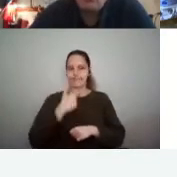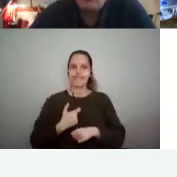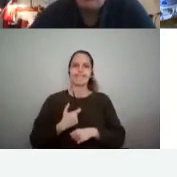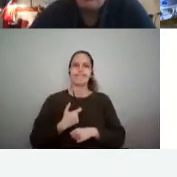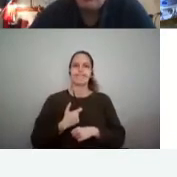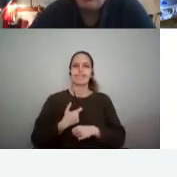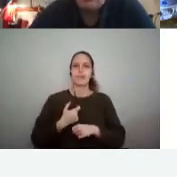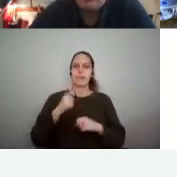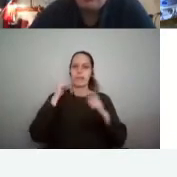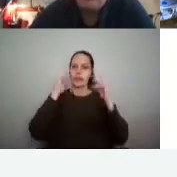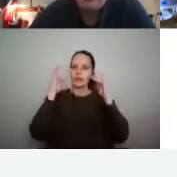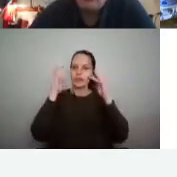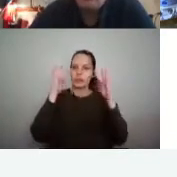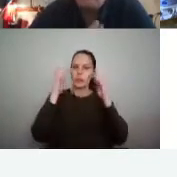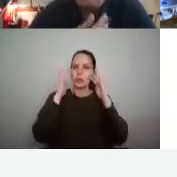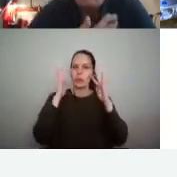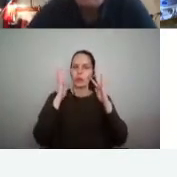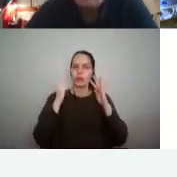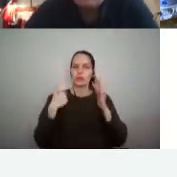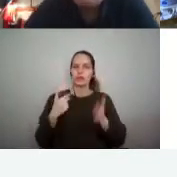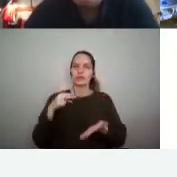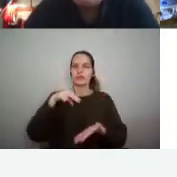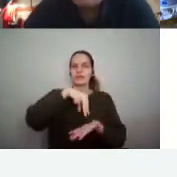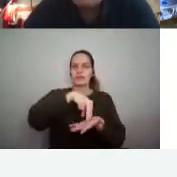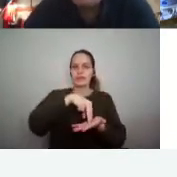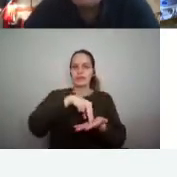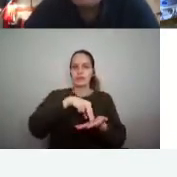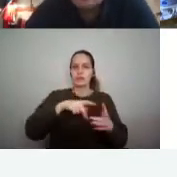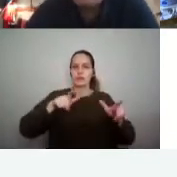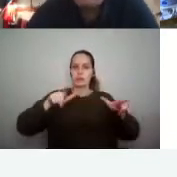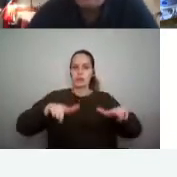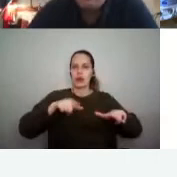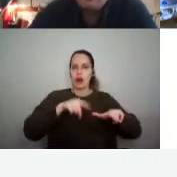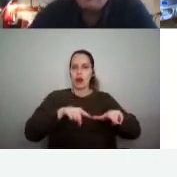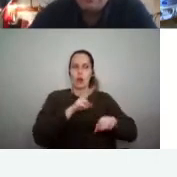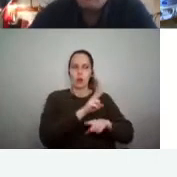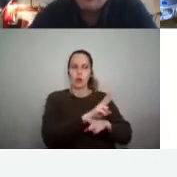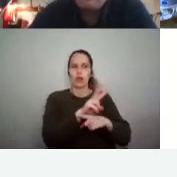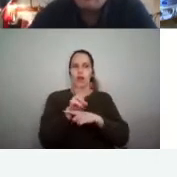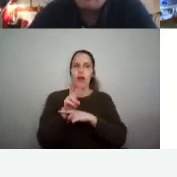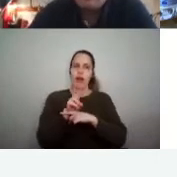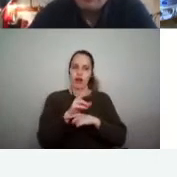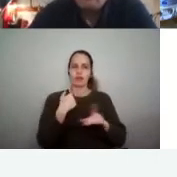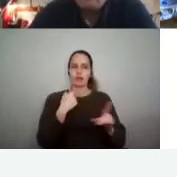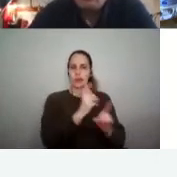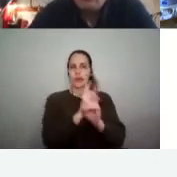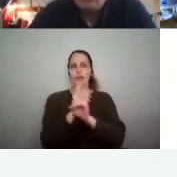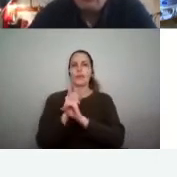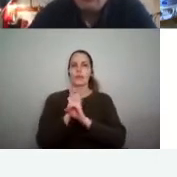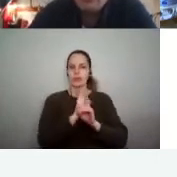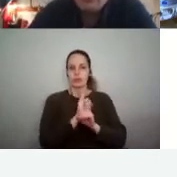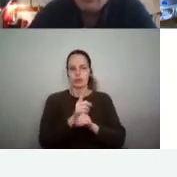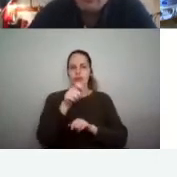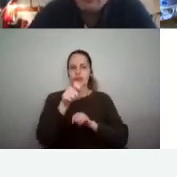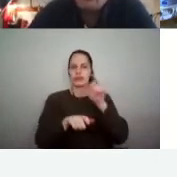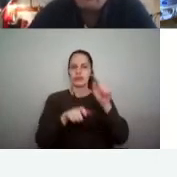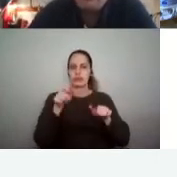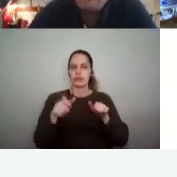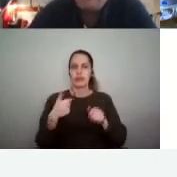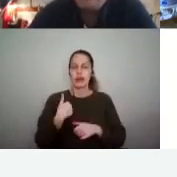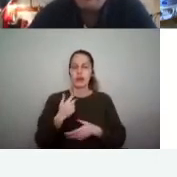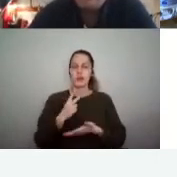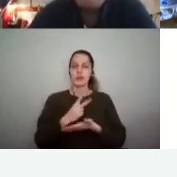que se coloca no território do cuidado para cuidar e se encontrar com os outros, eu sempre fui um